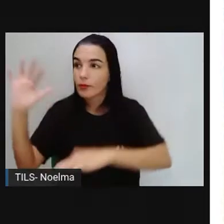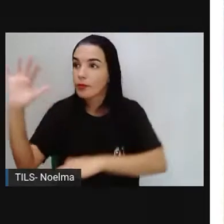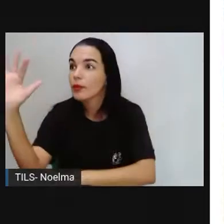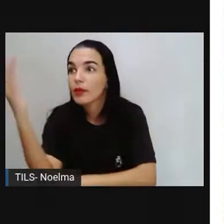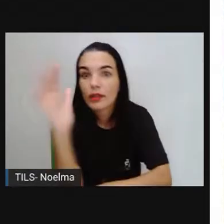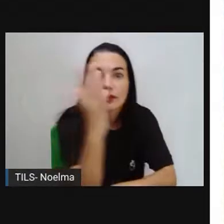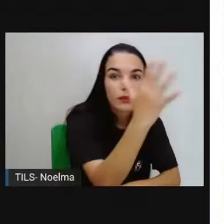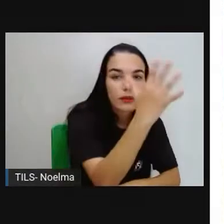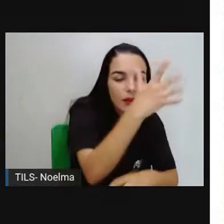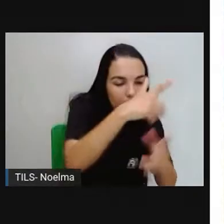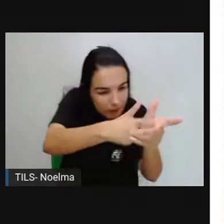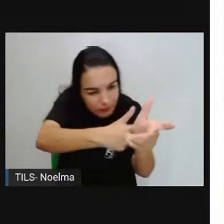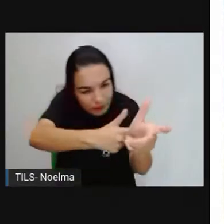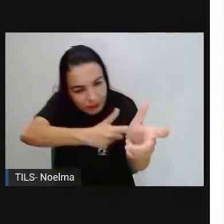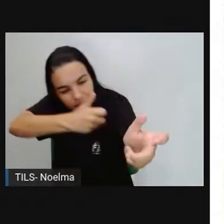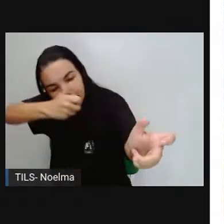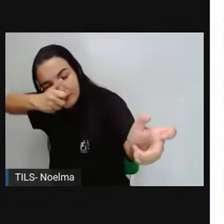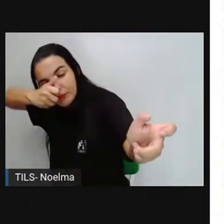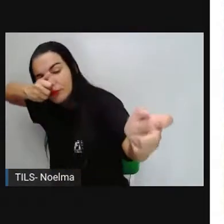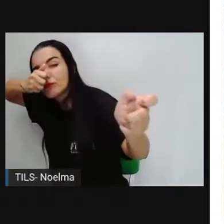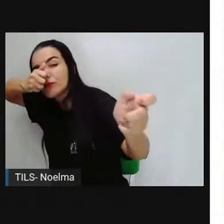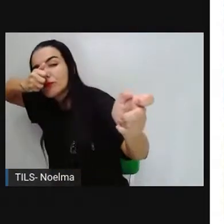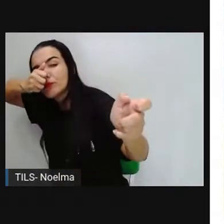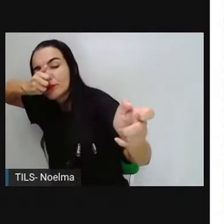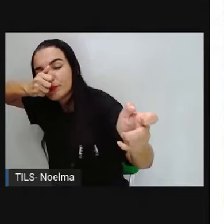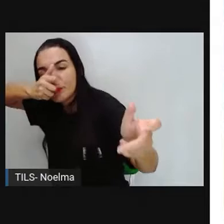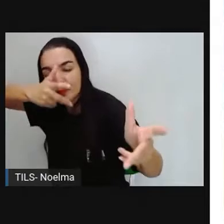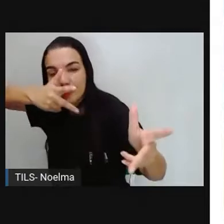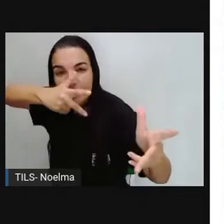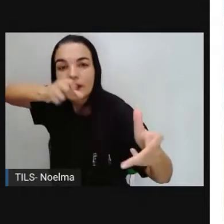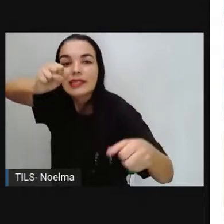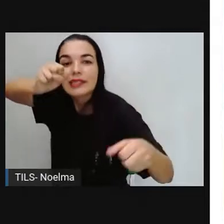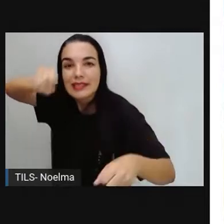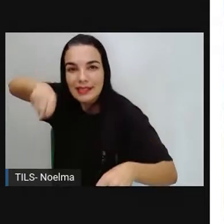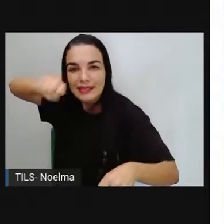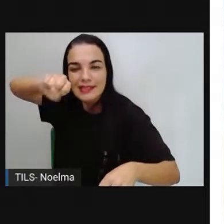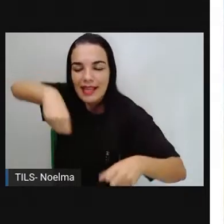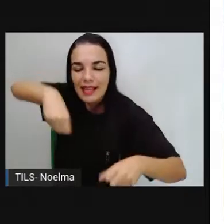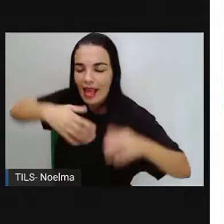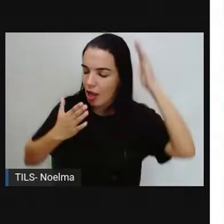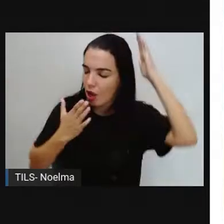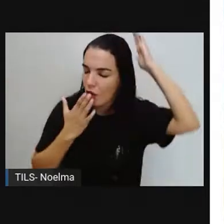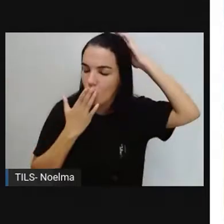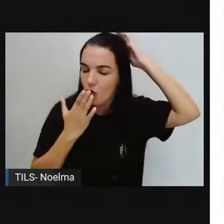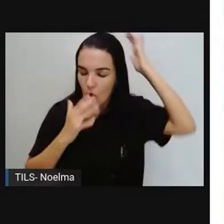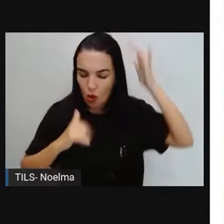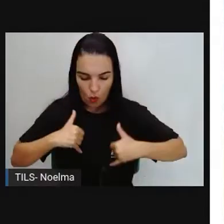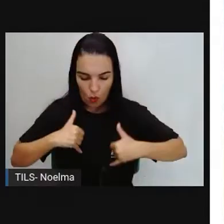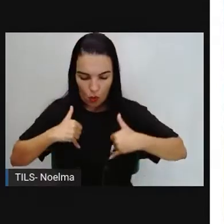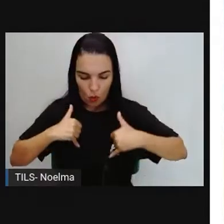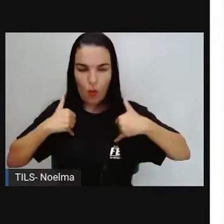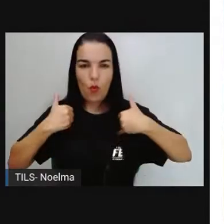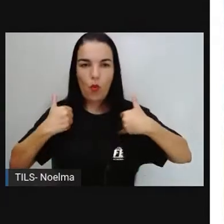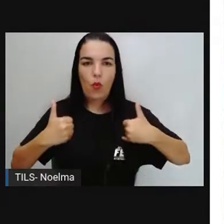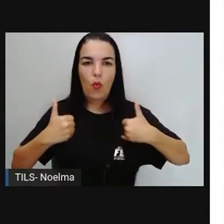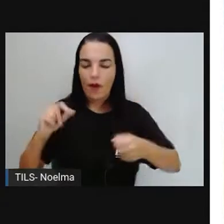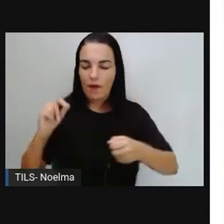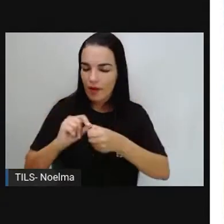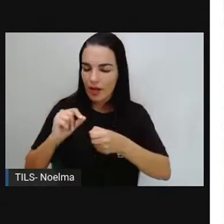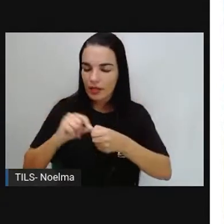flecha. Esse é o índio que tem o seu orgulho, faz o seu batuque